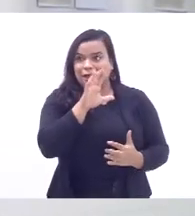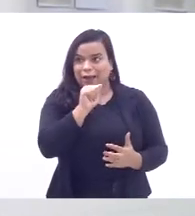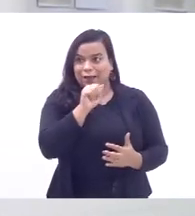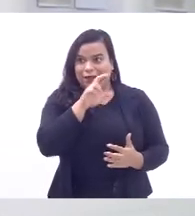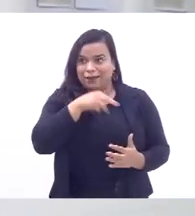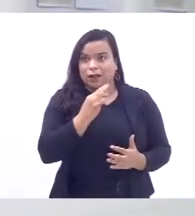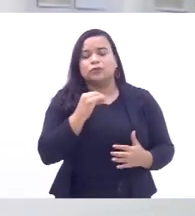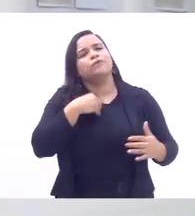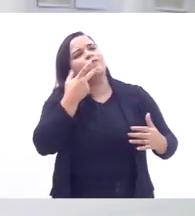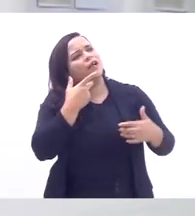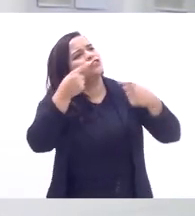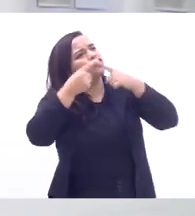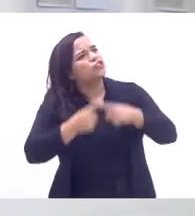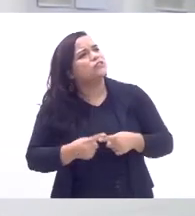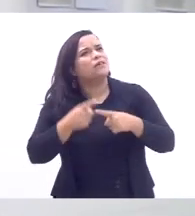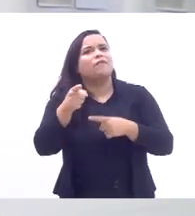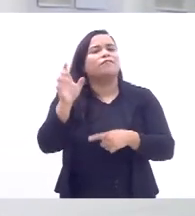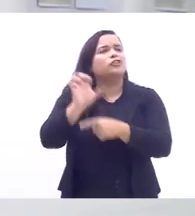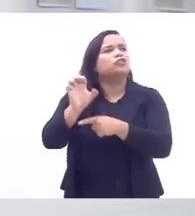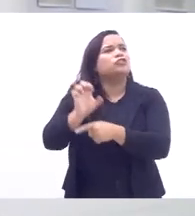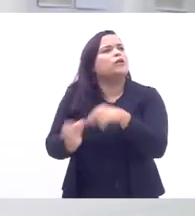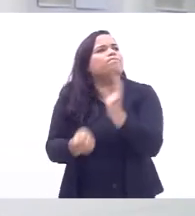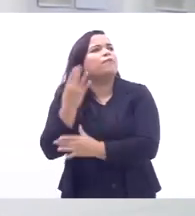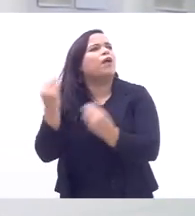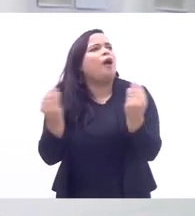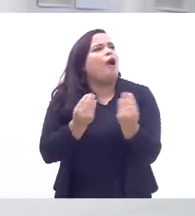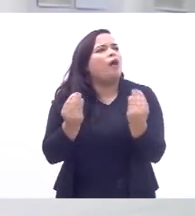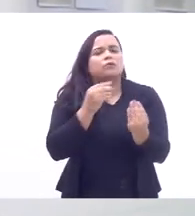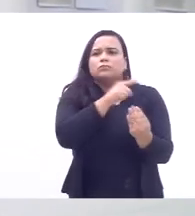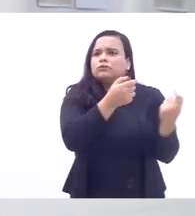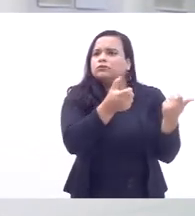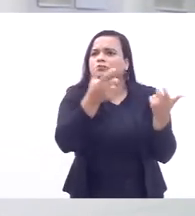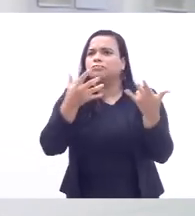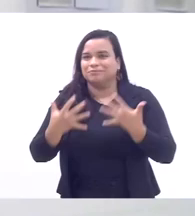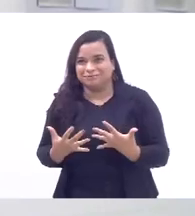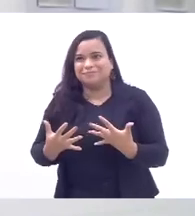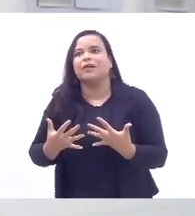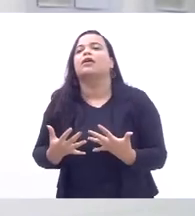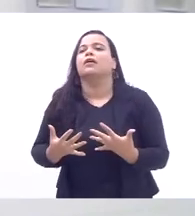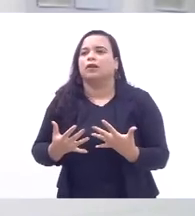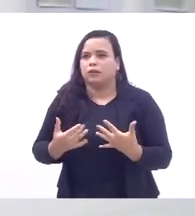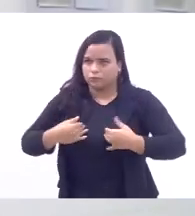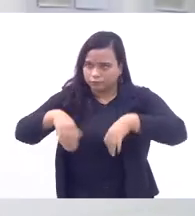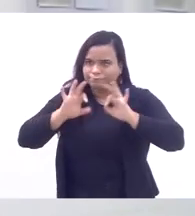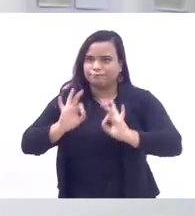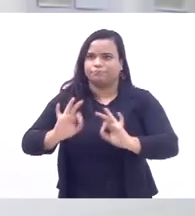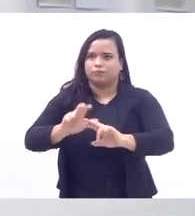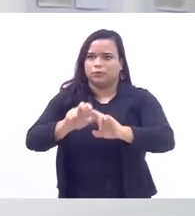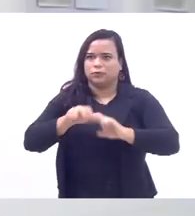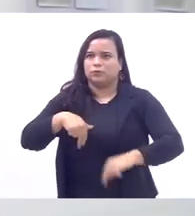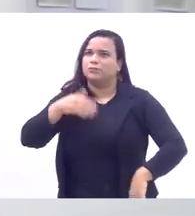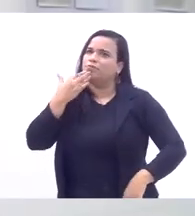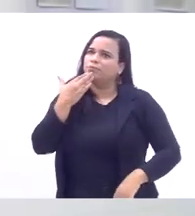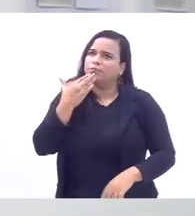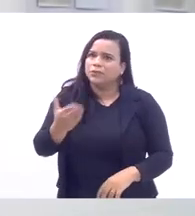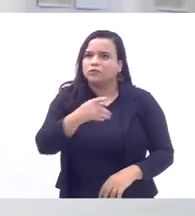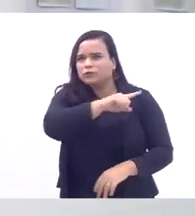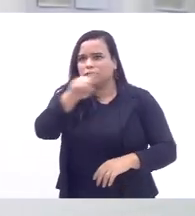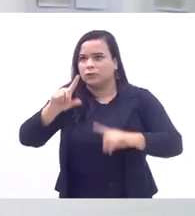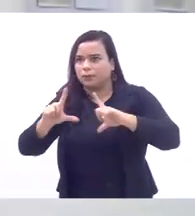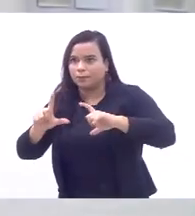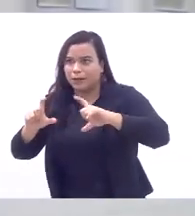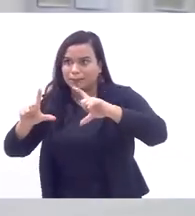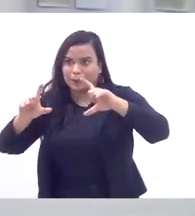estado. Não tem. E eu tenho certeza, por isso que eu quero fazer um apelo aqui para vocês,